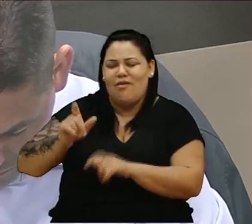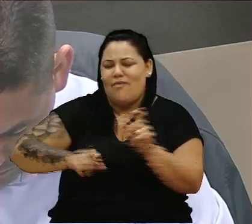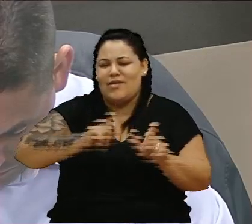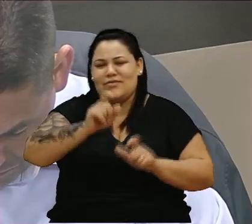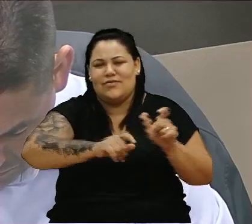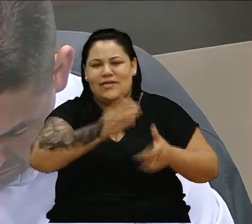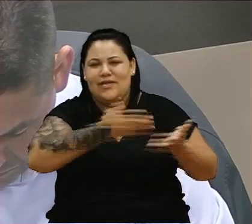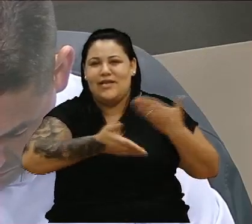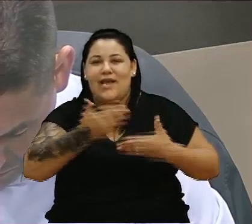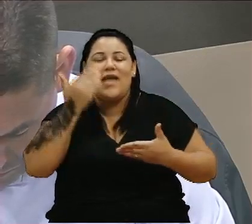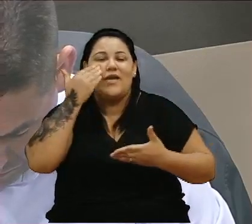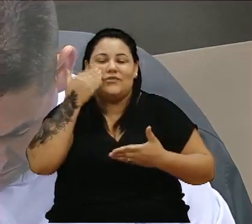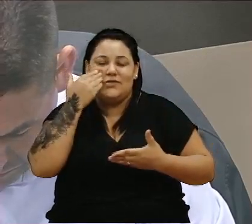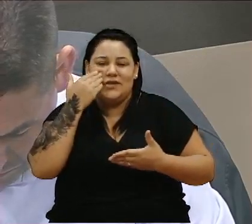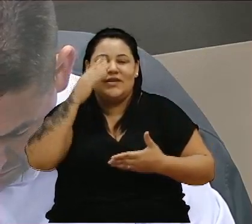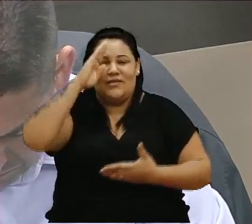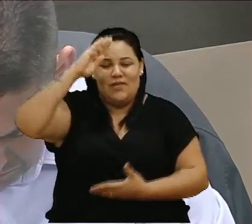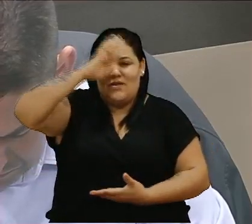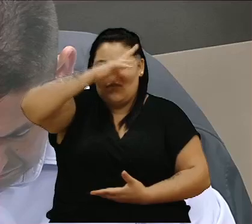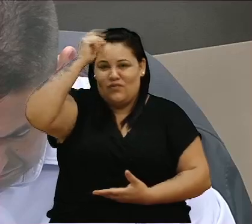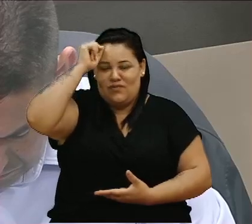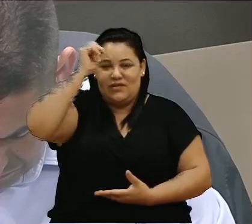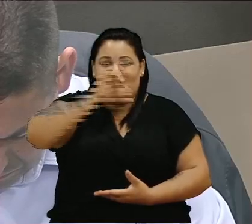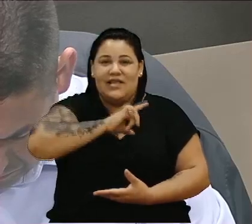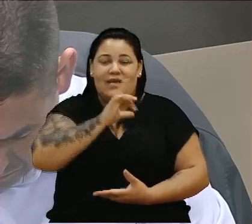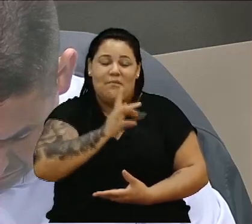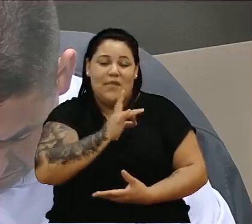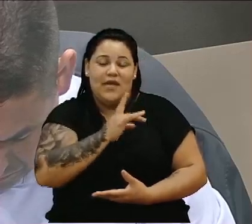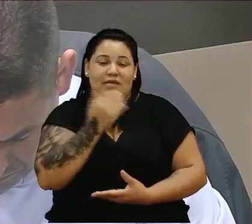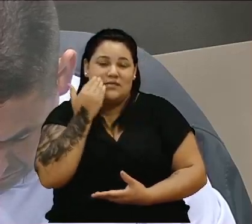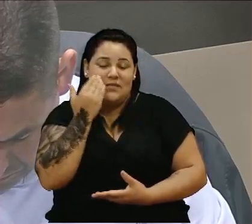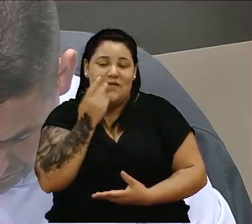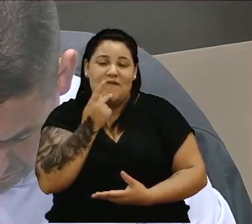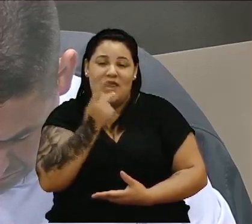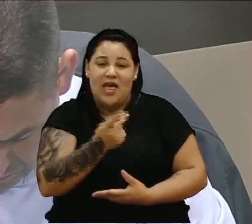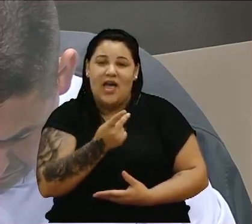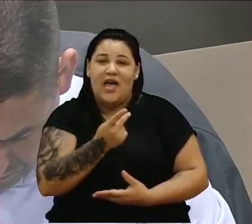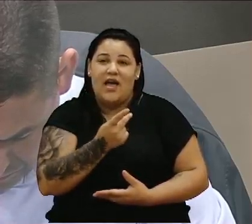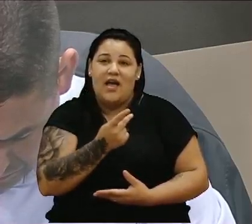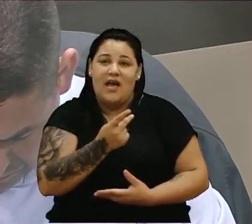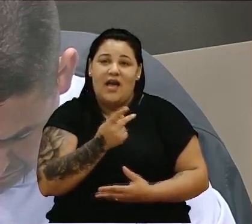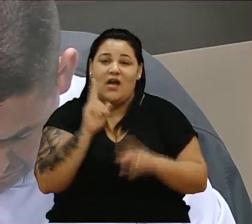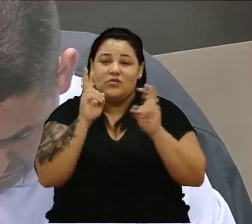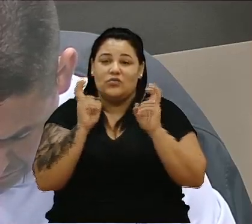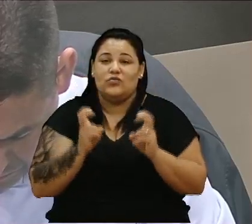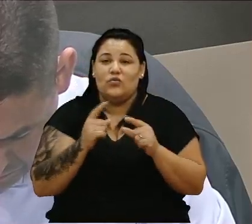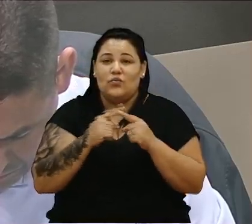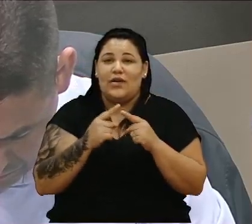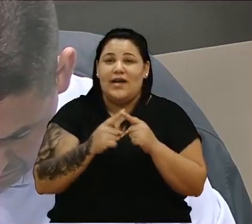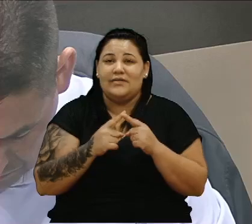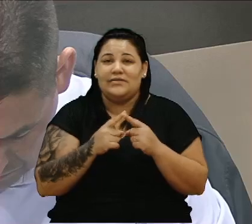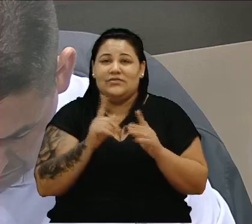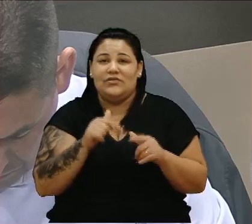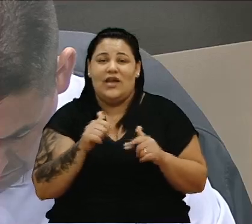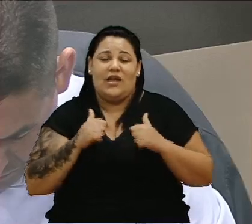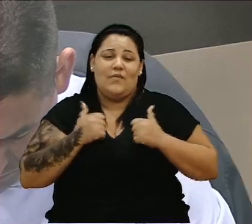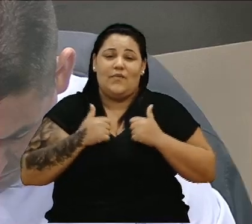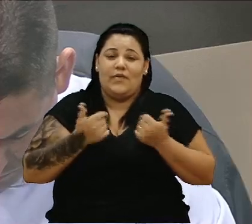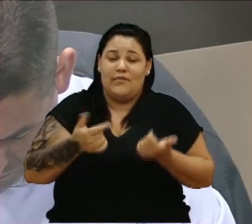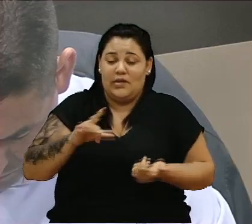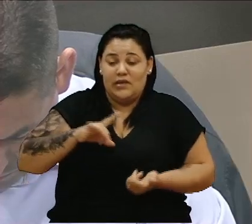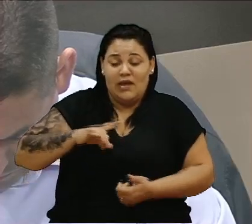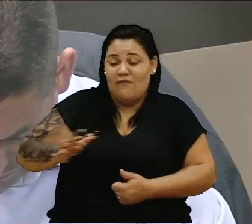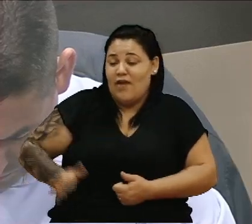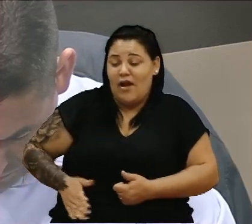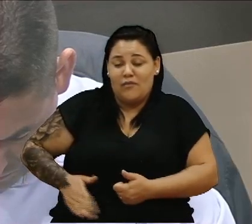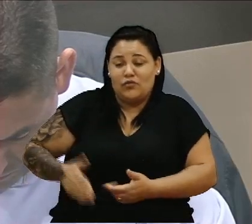que os oficiais da brigada ficam muito receosos quanto a esse tema, às vezes não gostam, por uma questão ali de ego, mas tem vagabundo para todo mundo, não